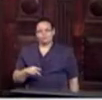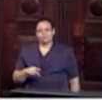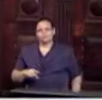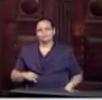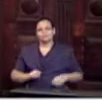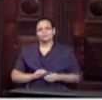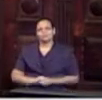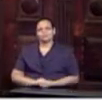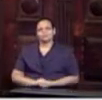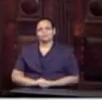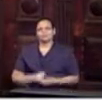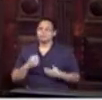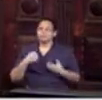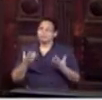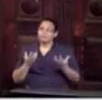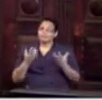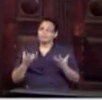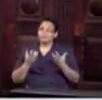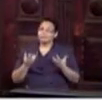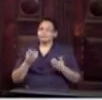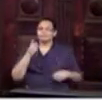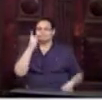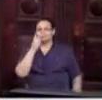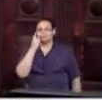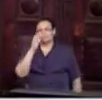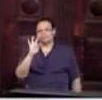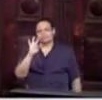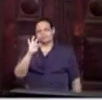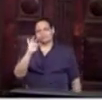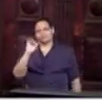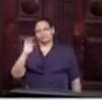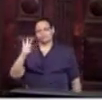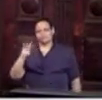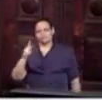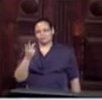trabalhadoras. Queria, deputada Fatinha, voltar ao debate